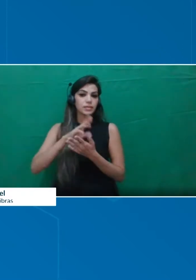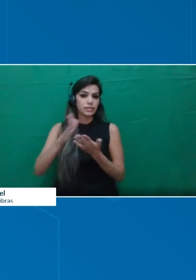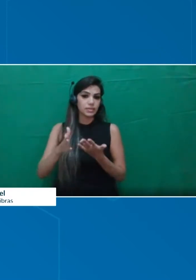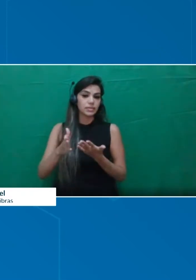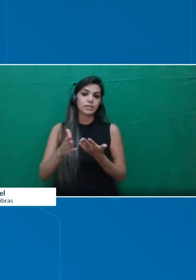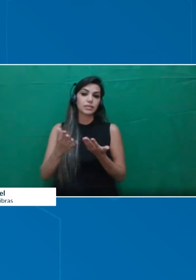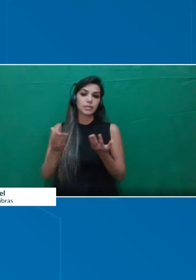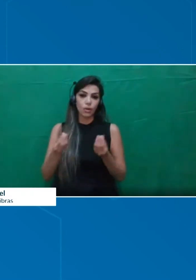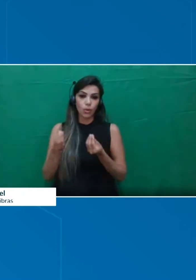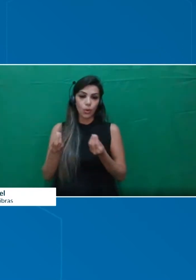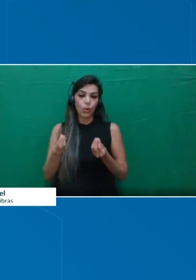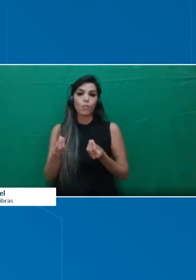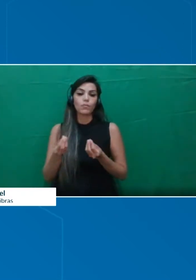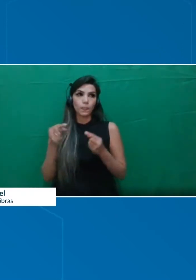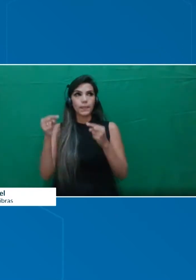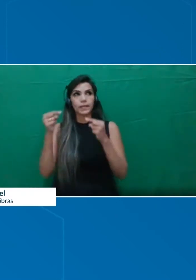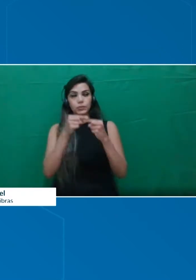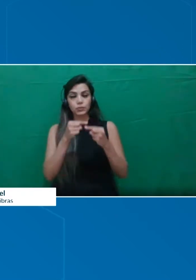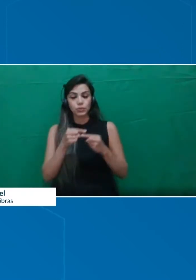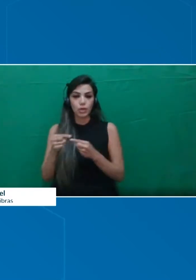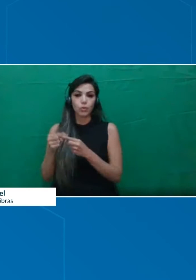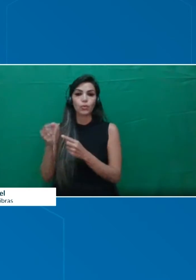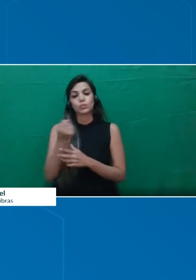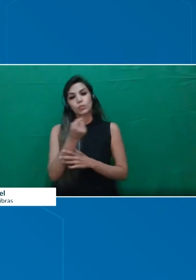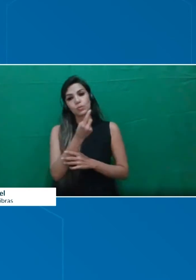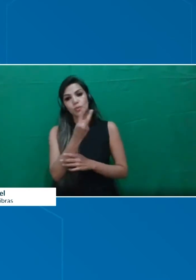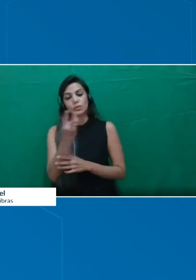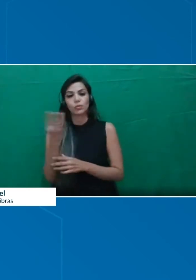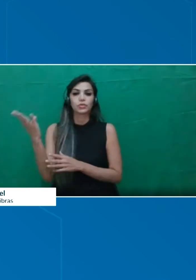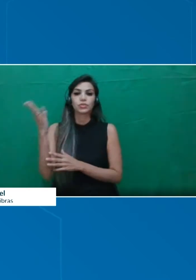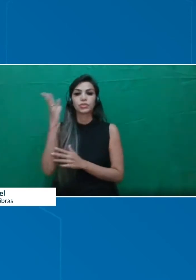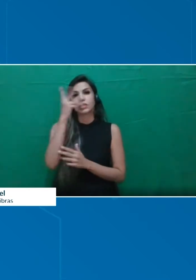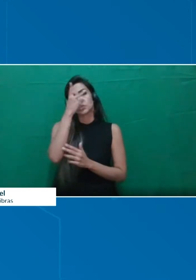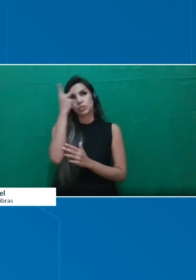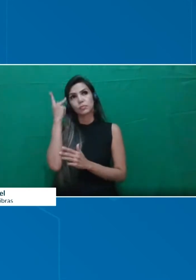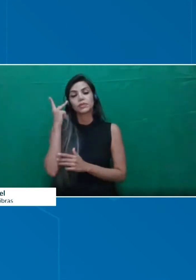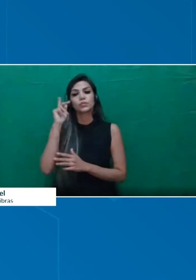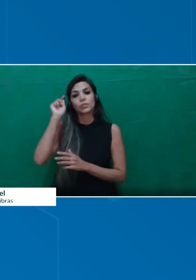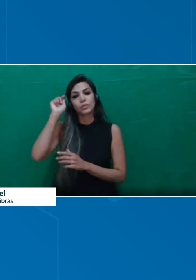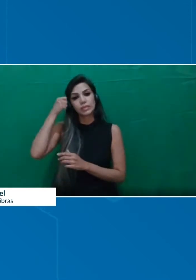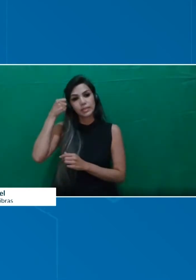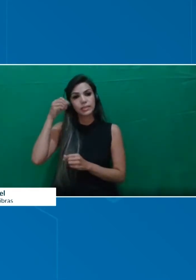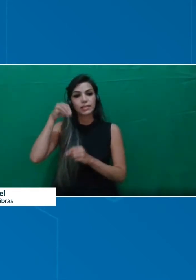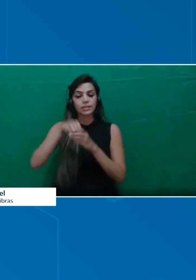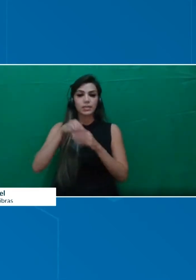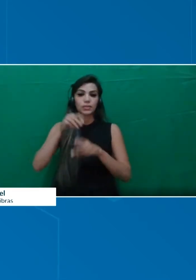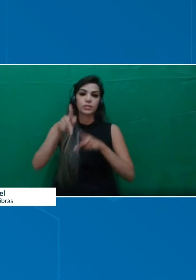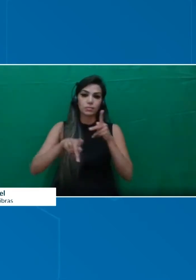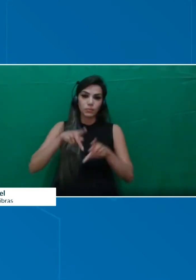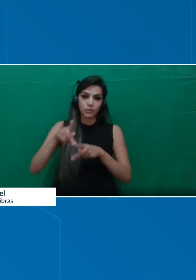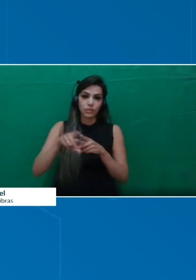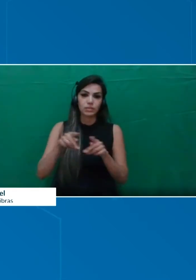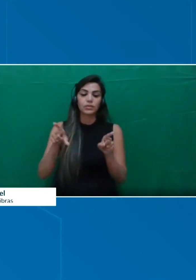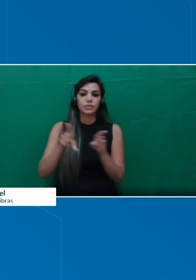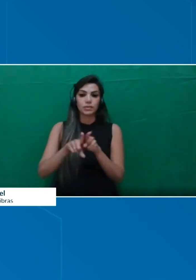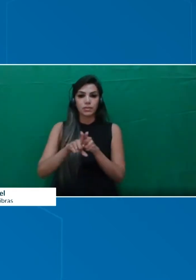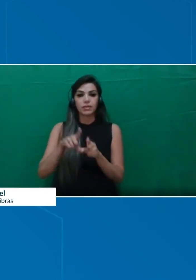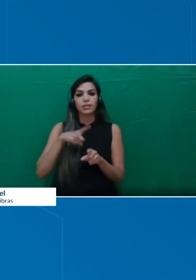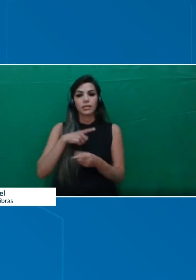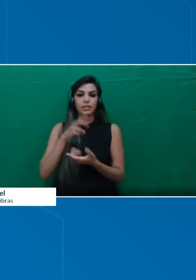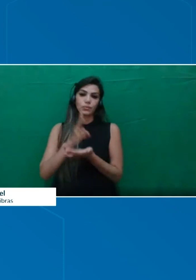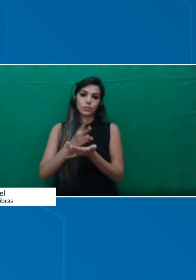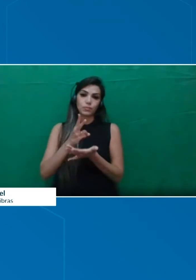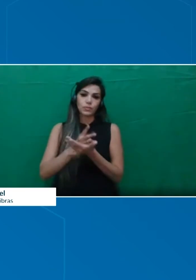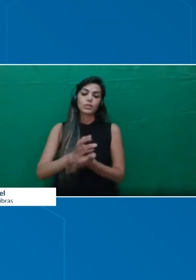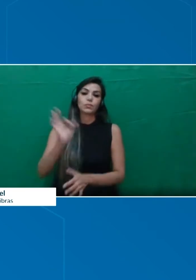censo demográfico, né? De acordo com a quantidade de negros na nossa população, existe o mesmo percentual